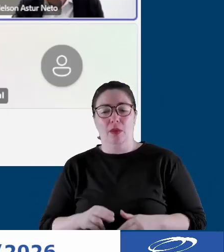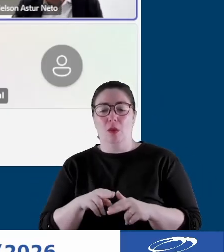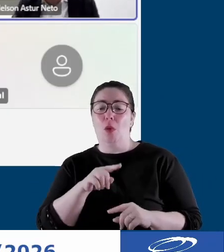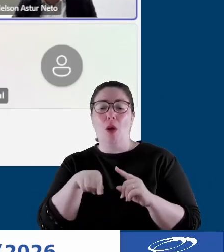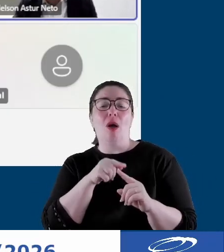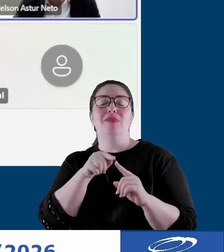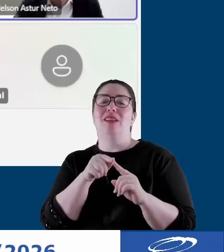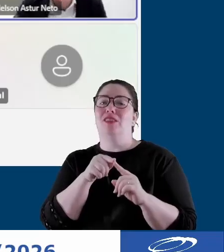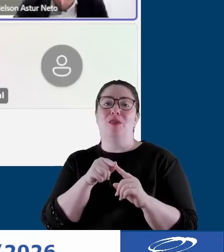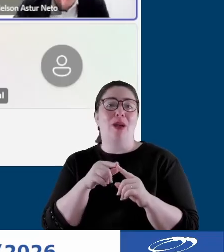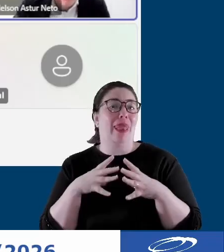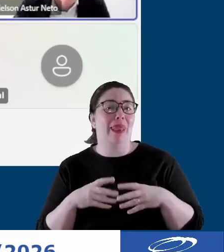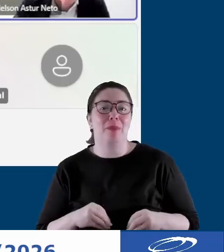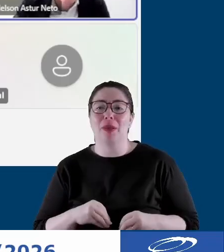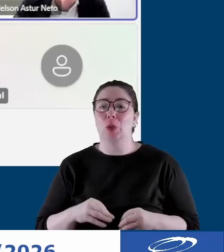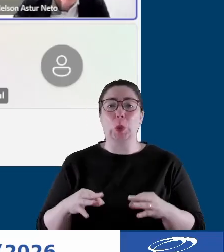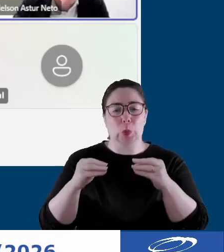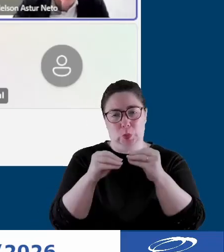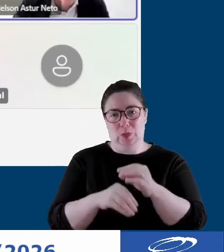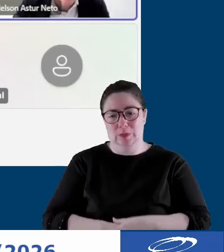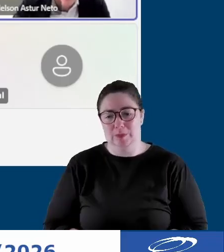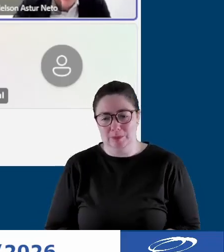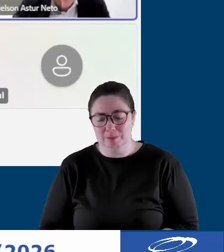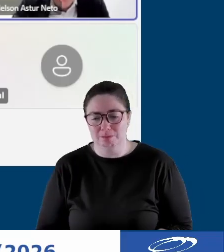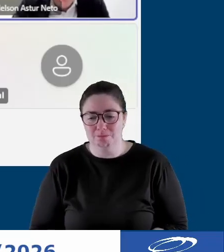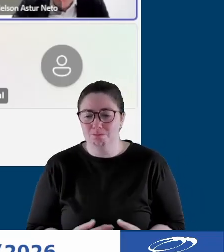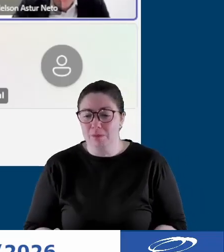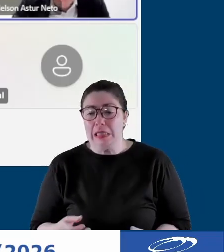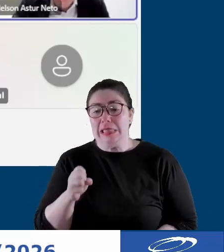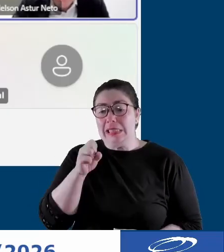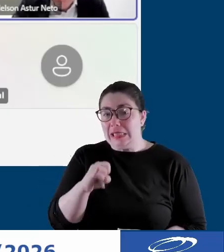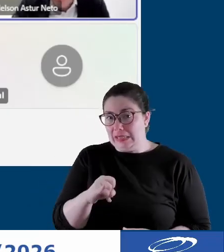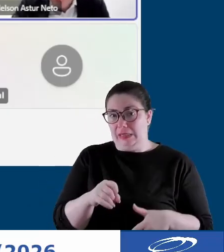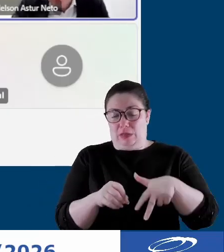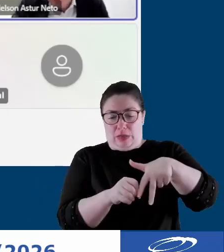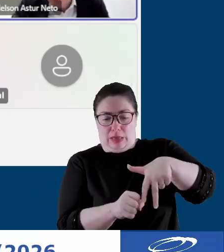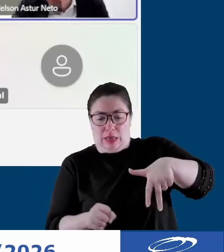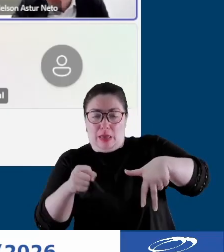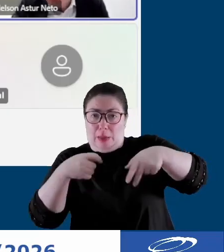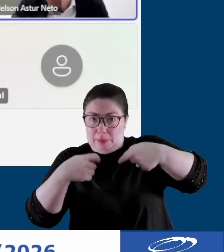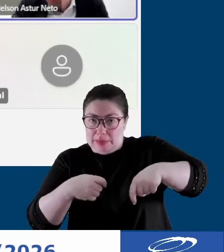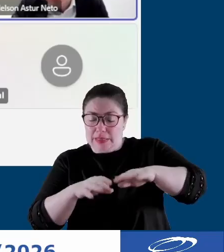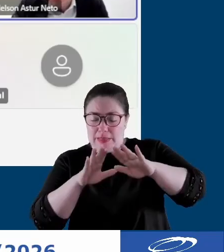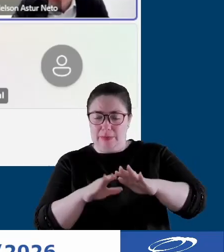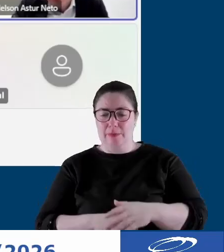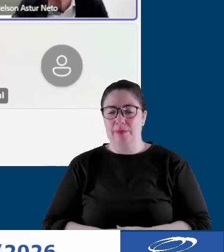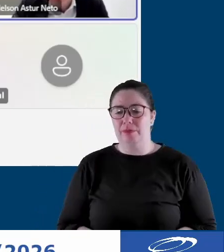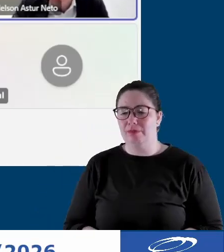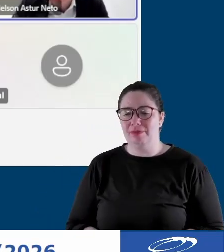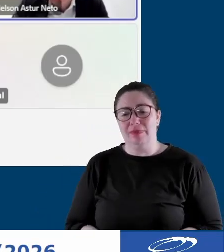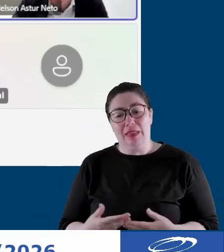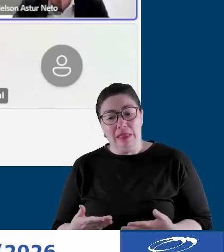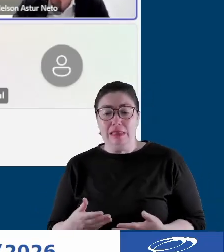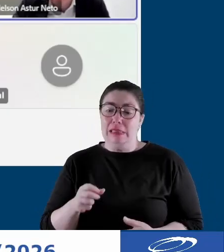máximo os tecidos mortos. Remoção do implante, ela é sempre bem-vinda quando possível,